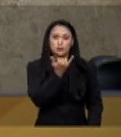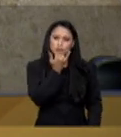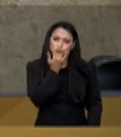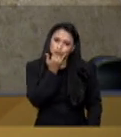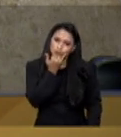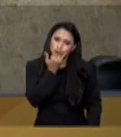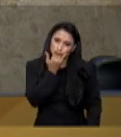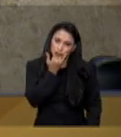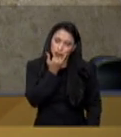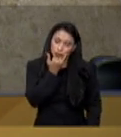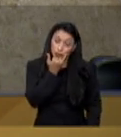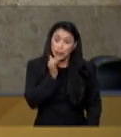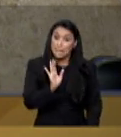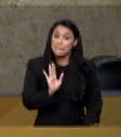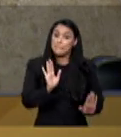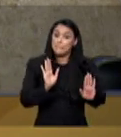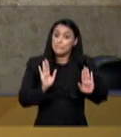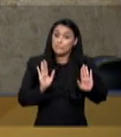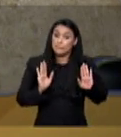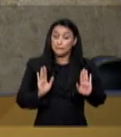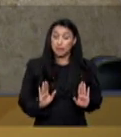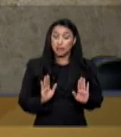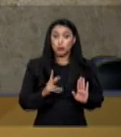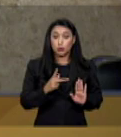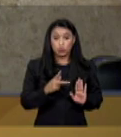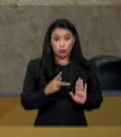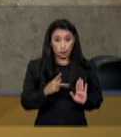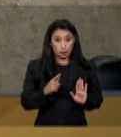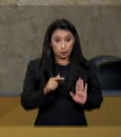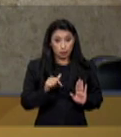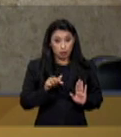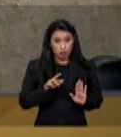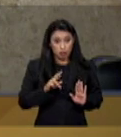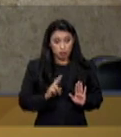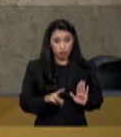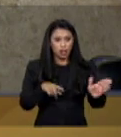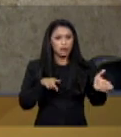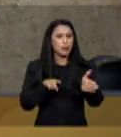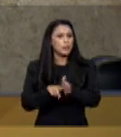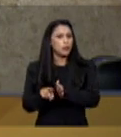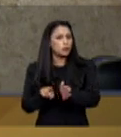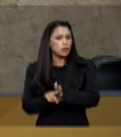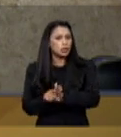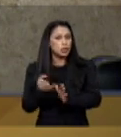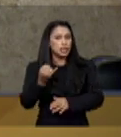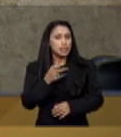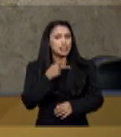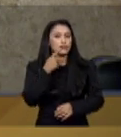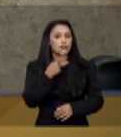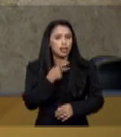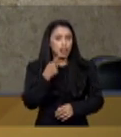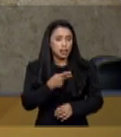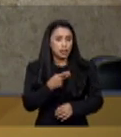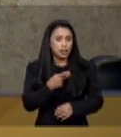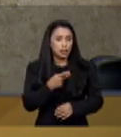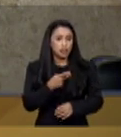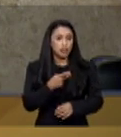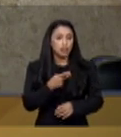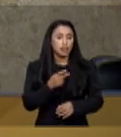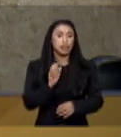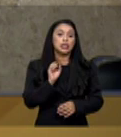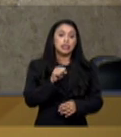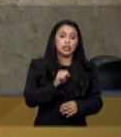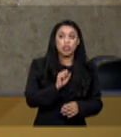Vossa Excelência, mas o que ao o centro da mesa, em formato da ao mesa, indagar, o ministro faria Luiz, uso da palavra da não, Suprema Corte. Disse